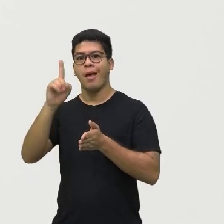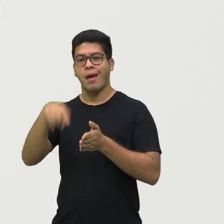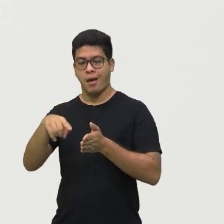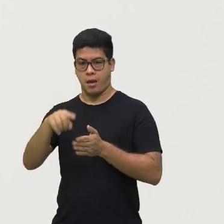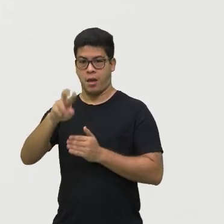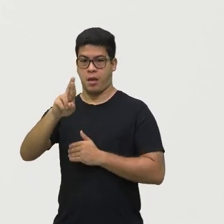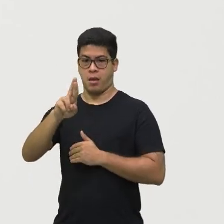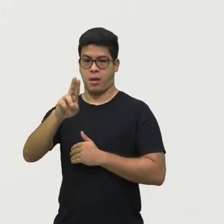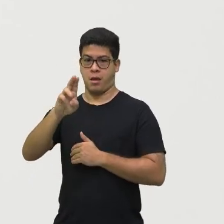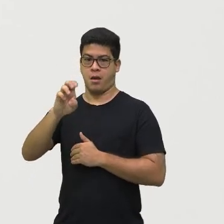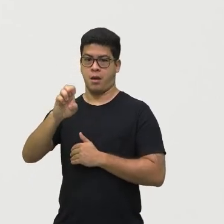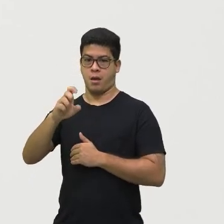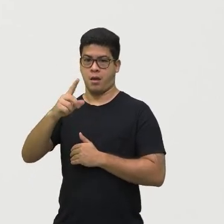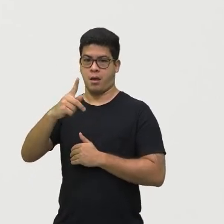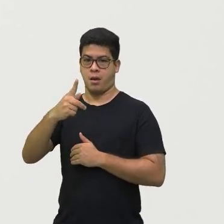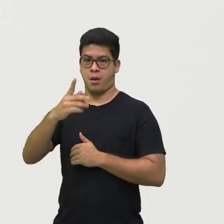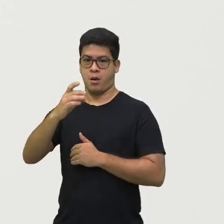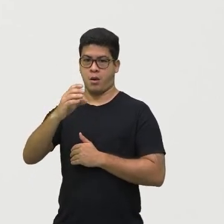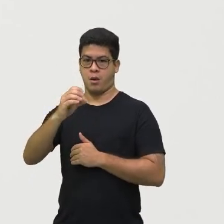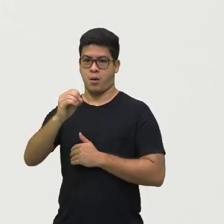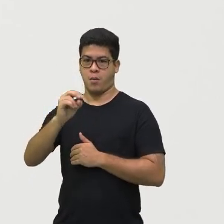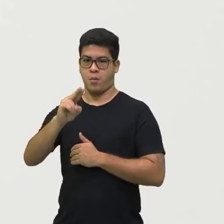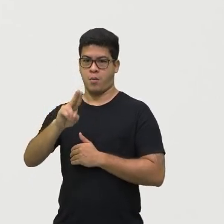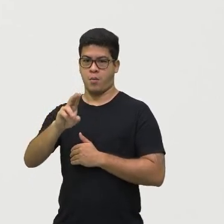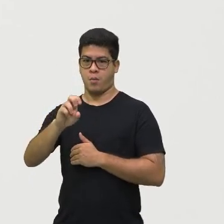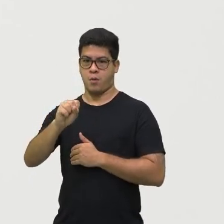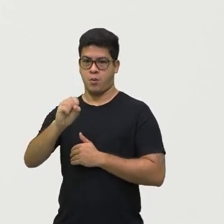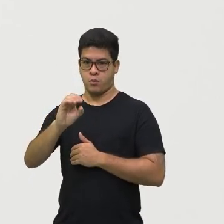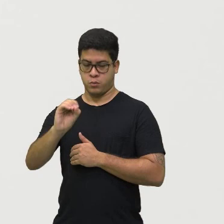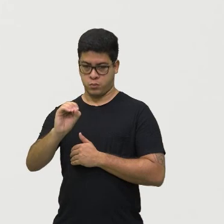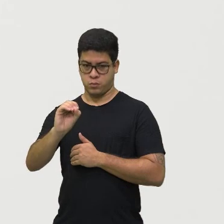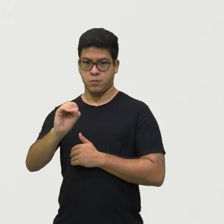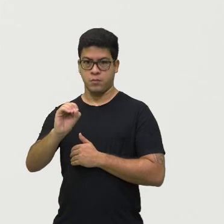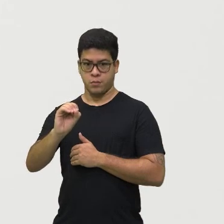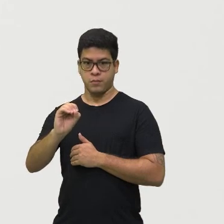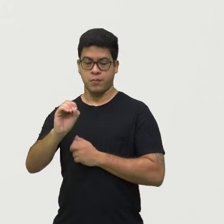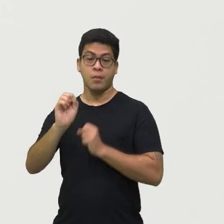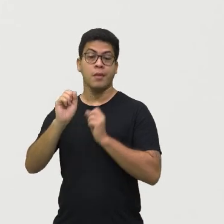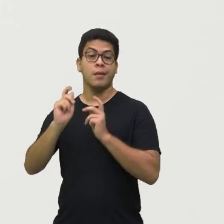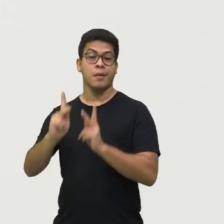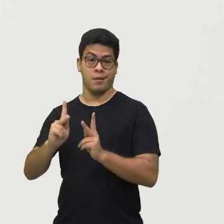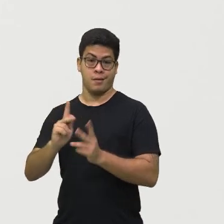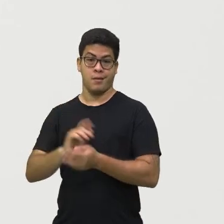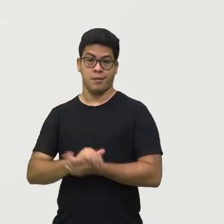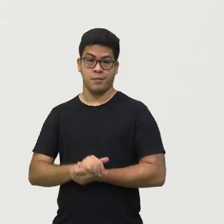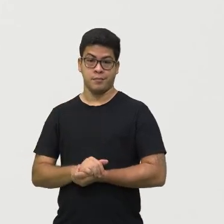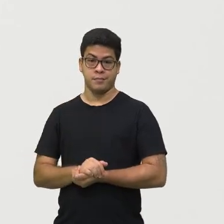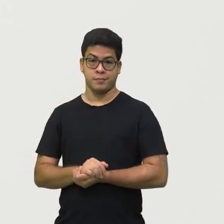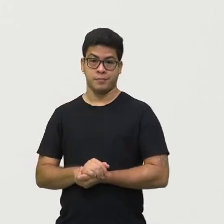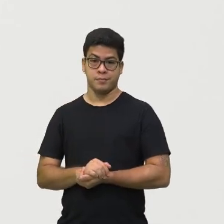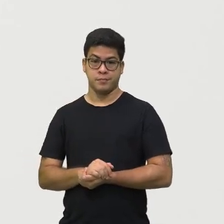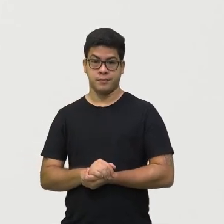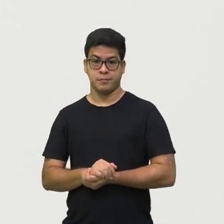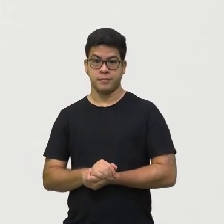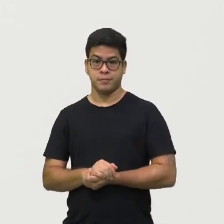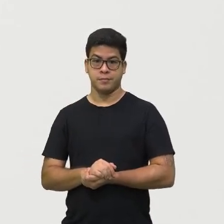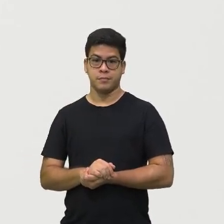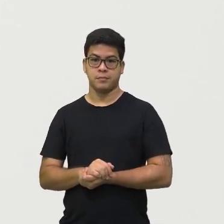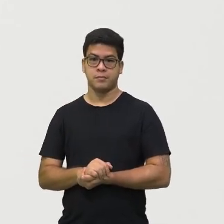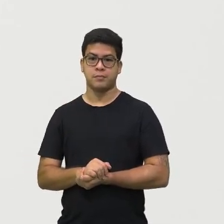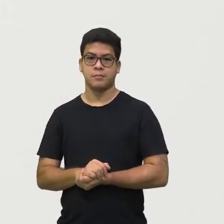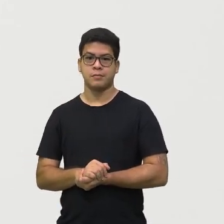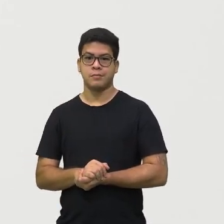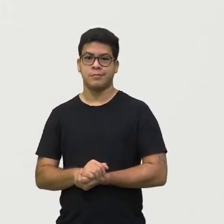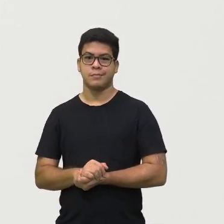repouso, tá? Ela é abandonada lá em repouso. Então, vamos aqui.